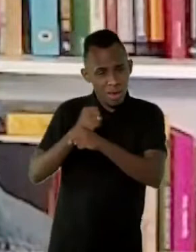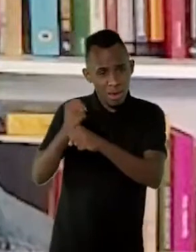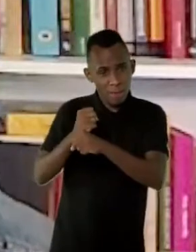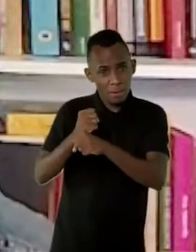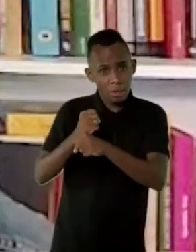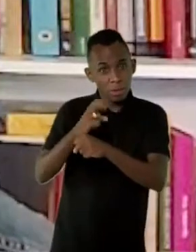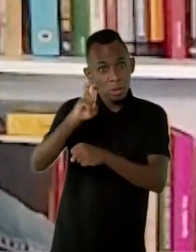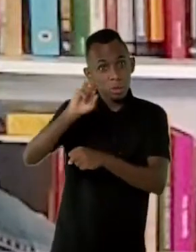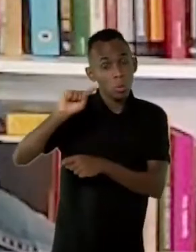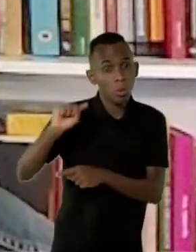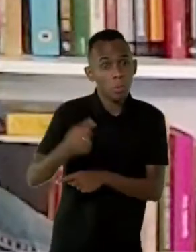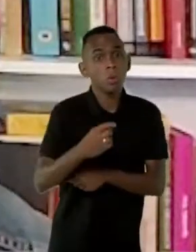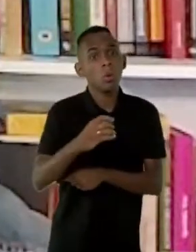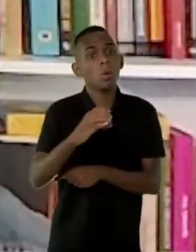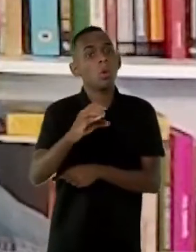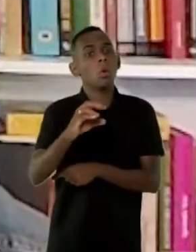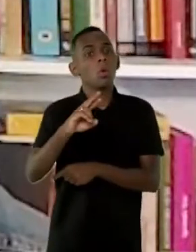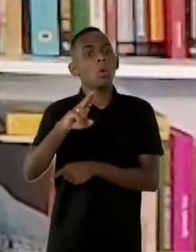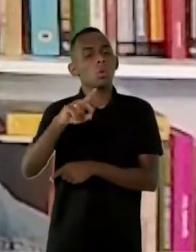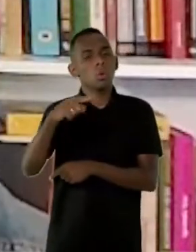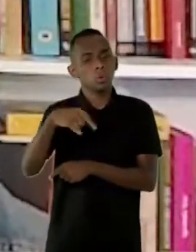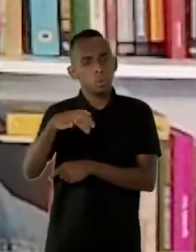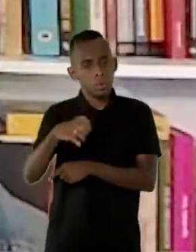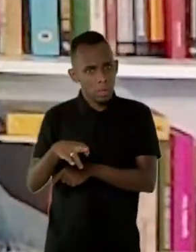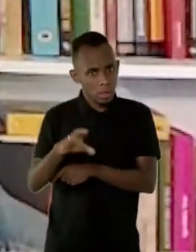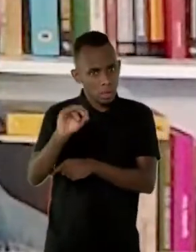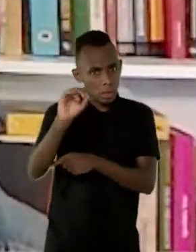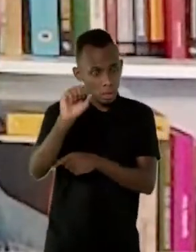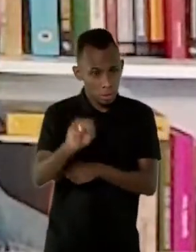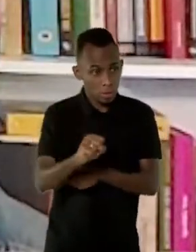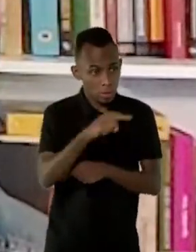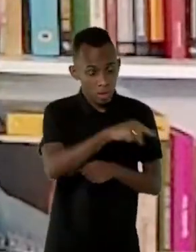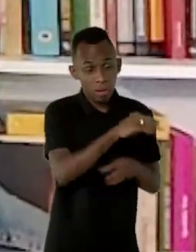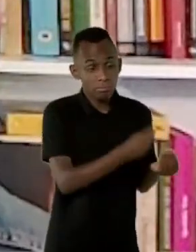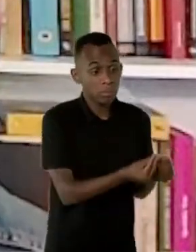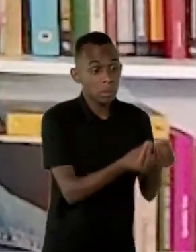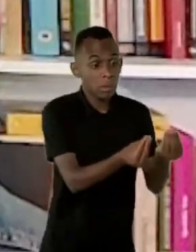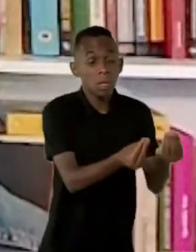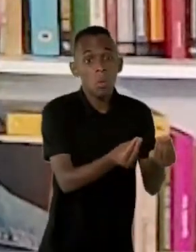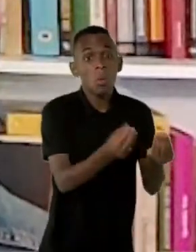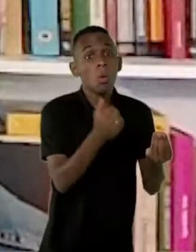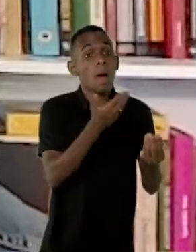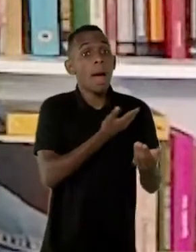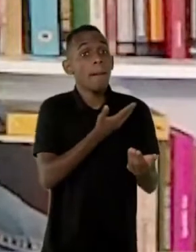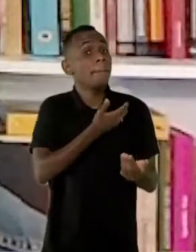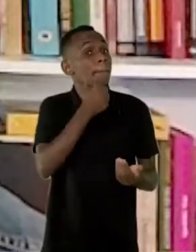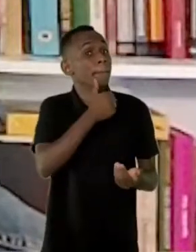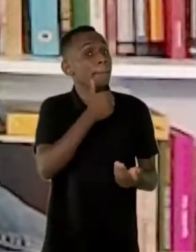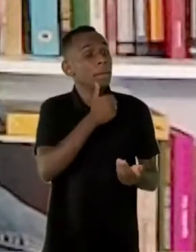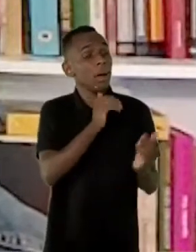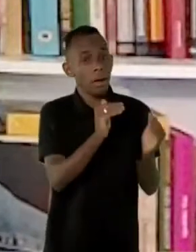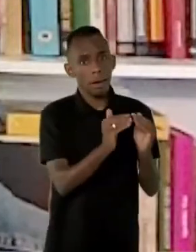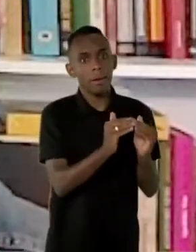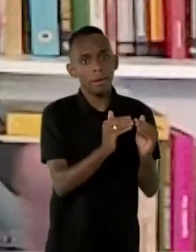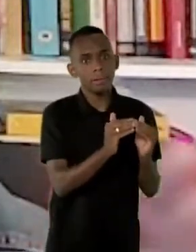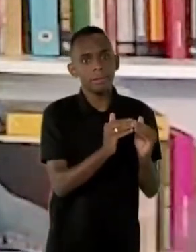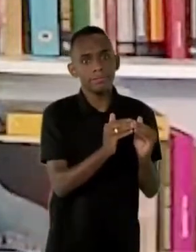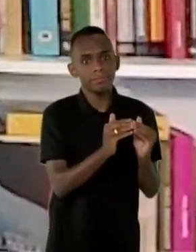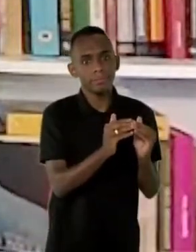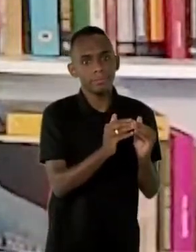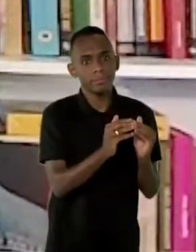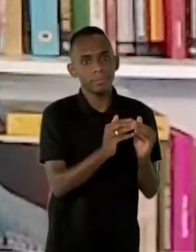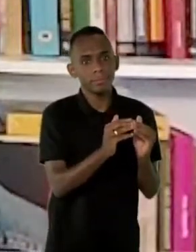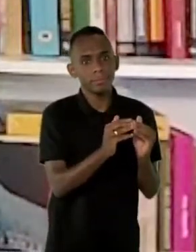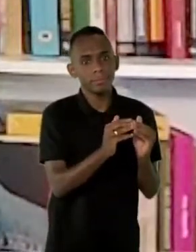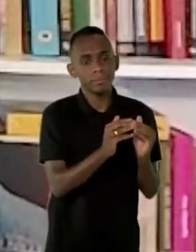ela deu o barraco para a melhor amiga, que tinha um barraco pior do que o dela. Na situação chamada